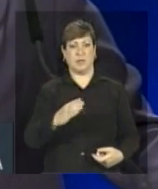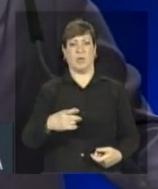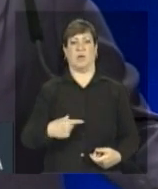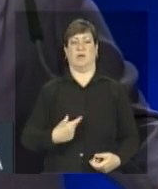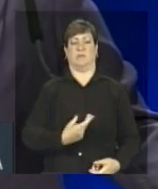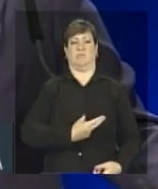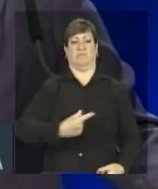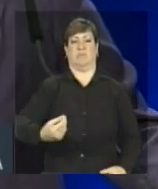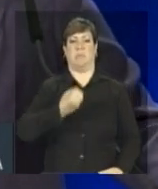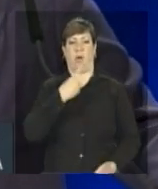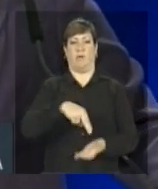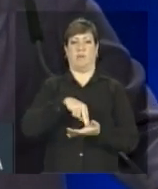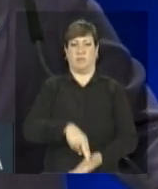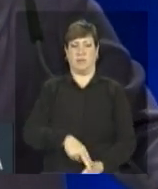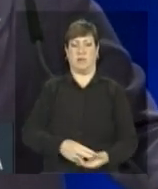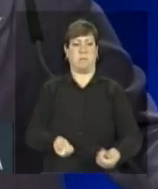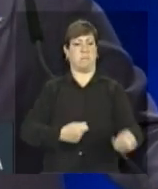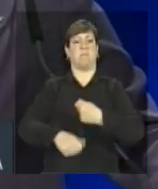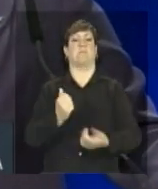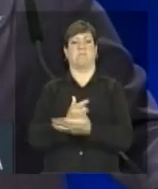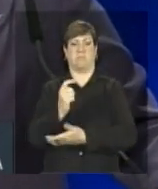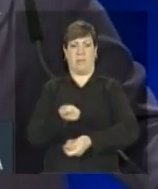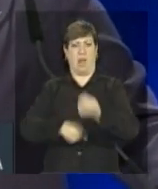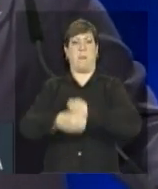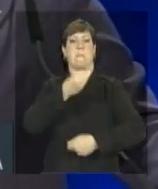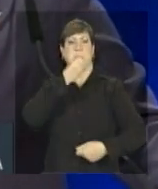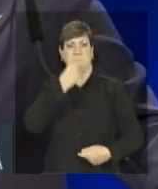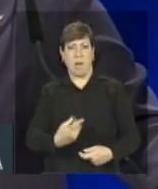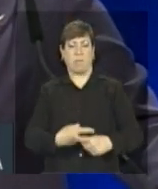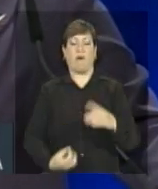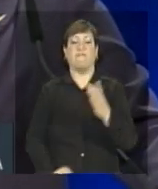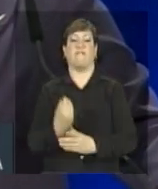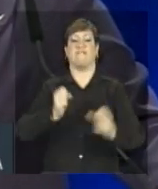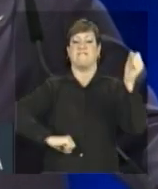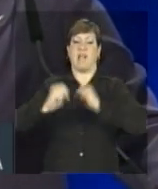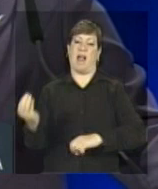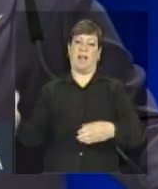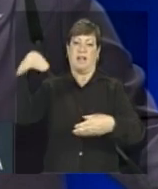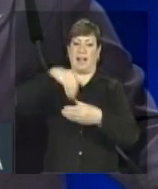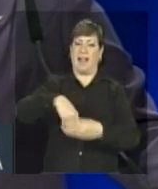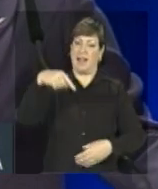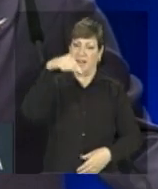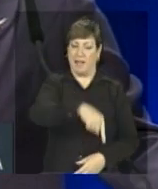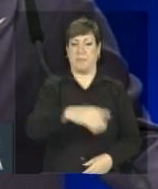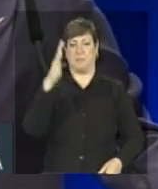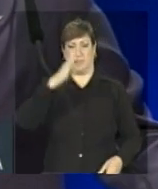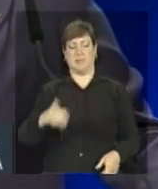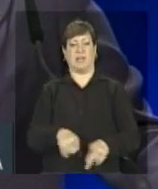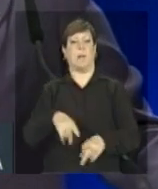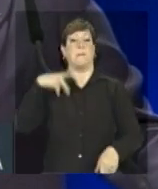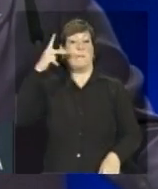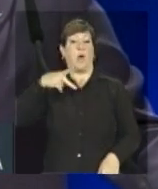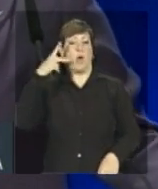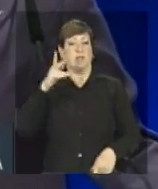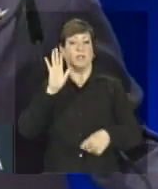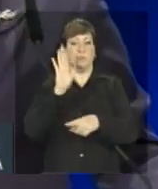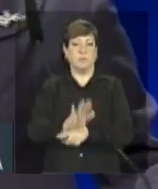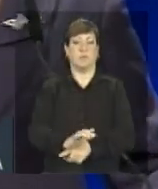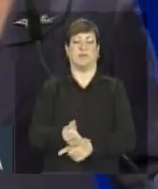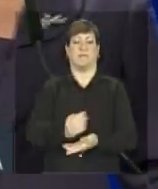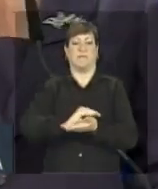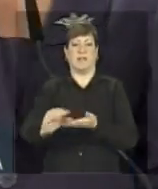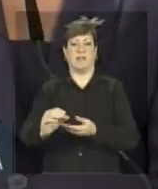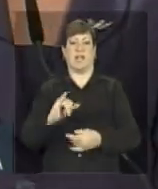econômica, mercado consumidor e expansão e políticas de apoio aos investimentos e à inovação